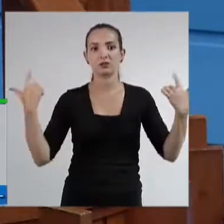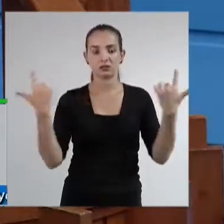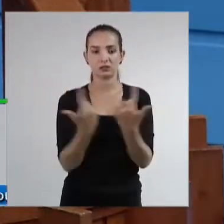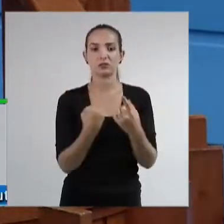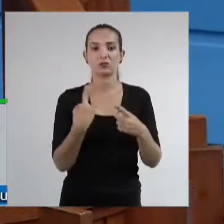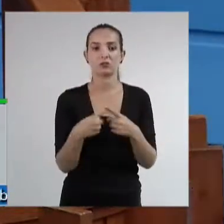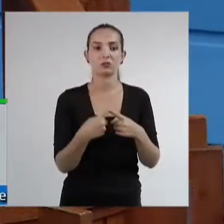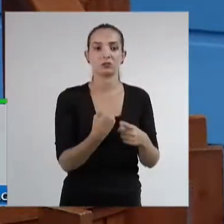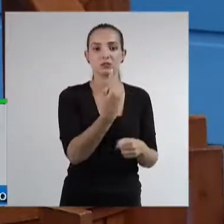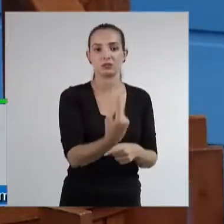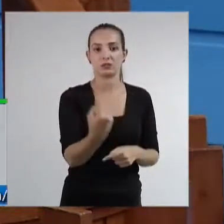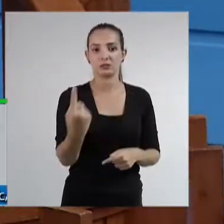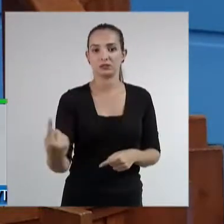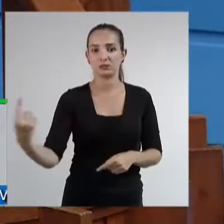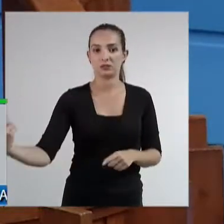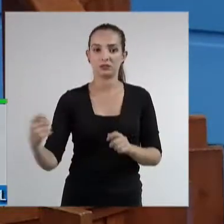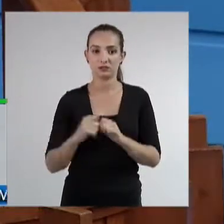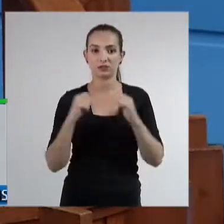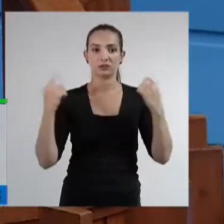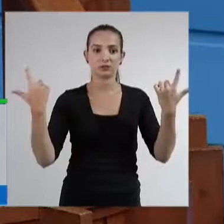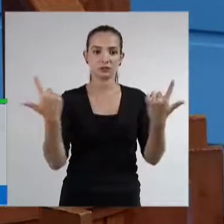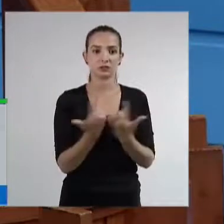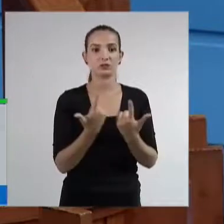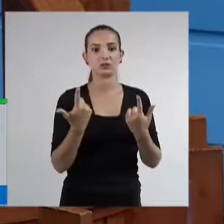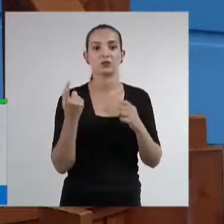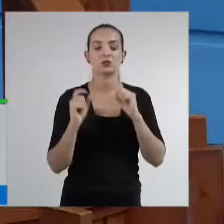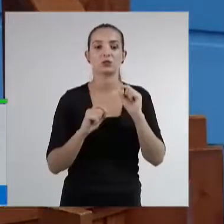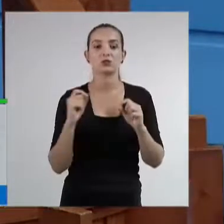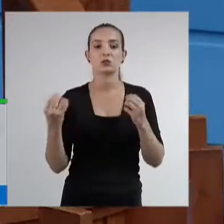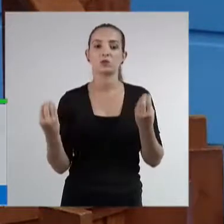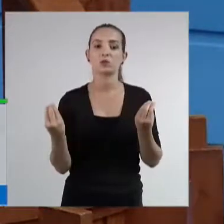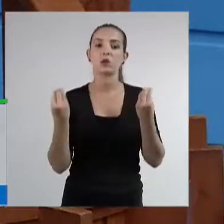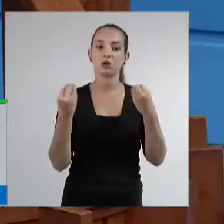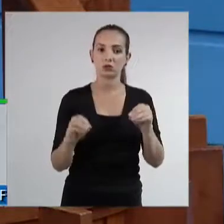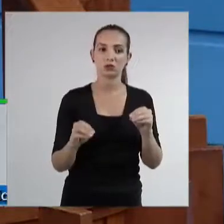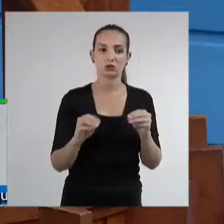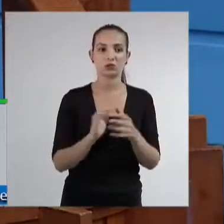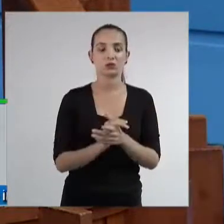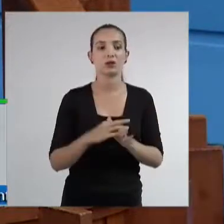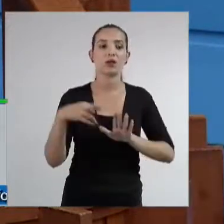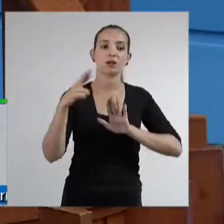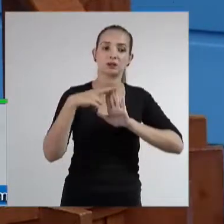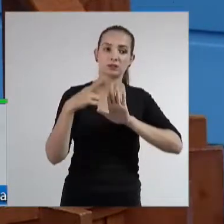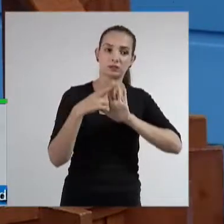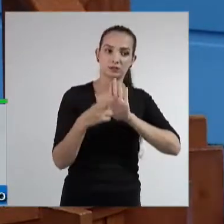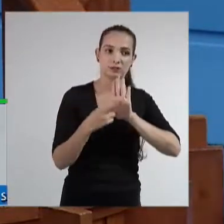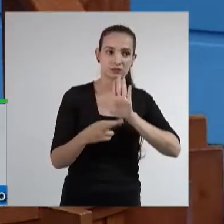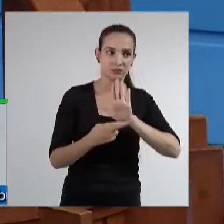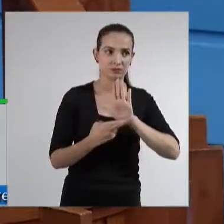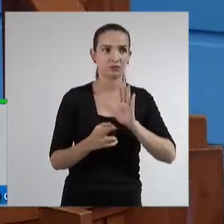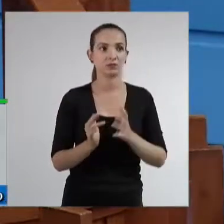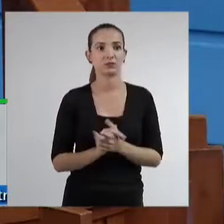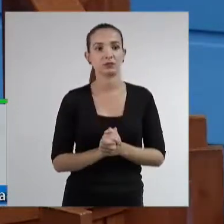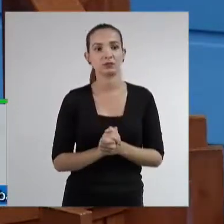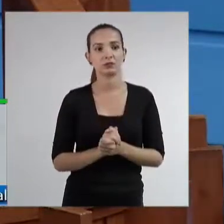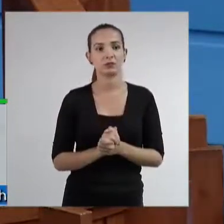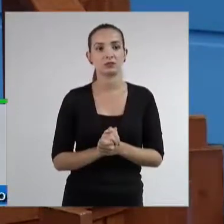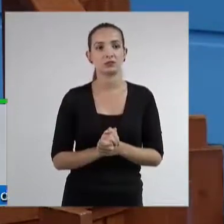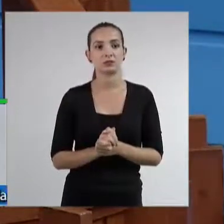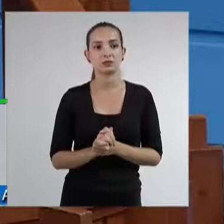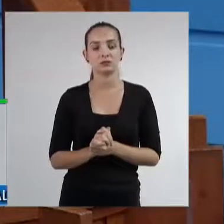cada Assembleia Legislativa vai colocar lá determinadas regras, vai ter que não só